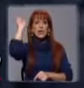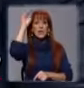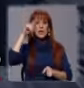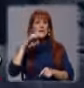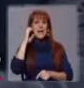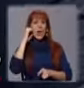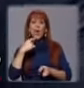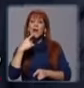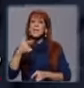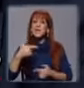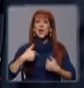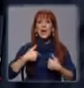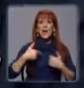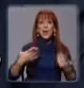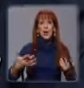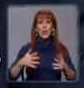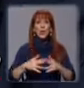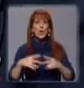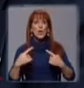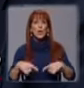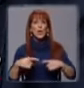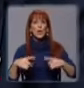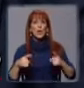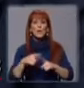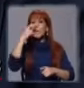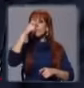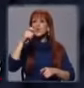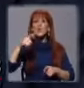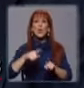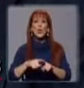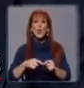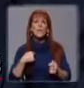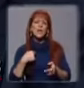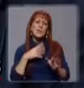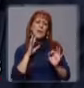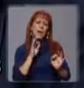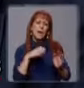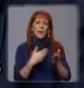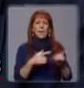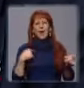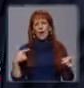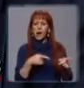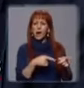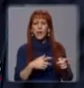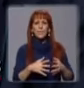Angola e diz Olhe eu tenho umas pessoas a quem deve atenções gostava que os